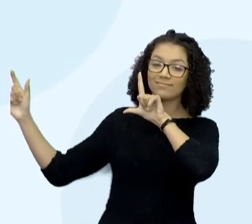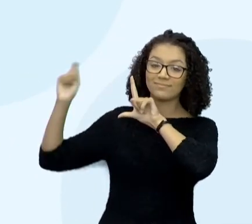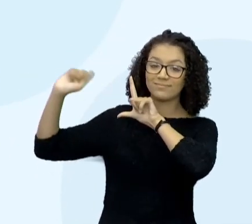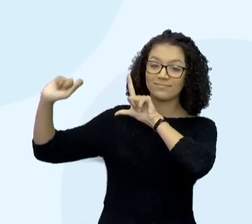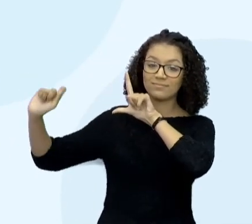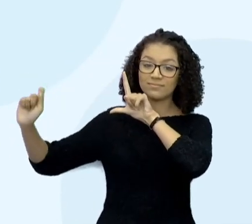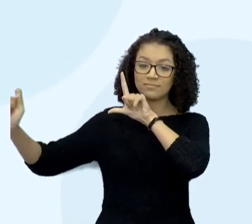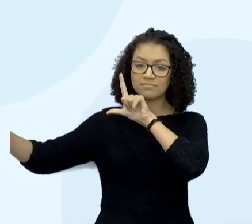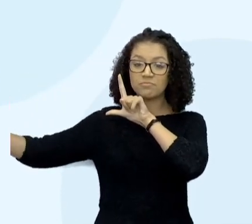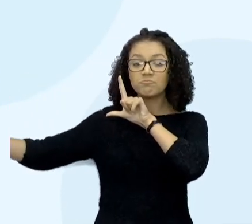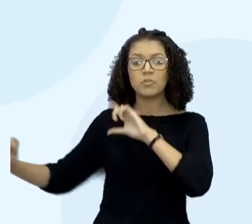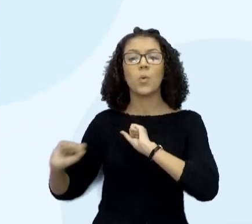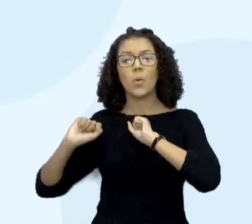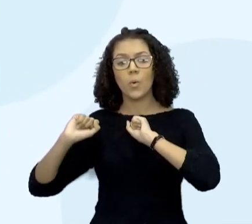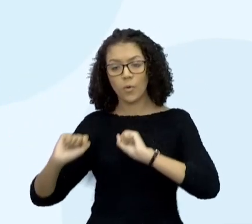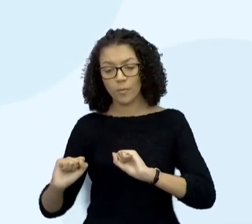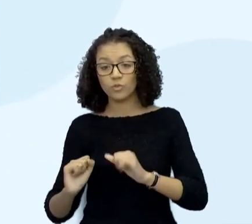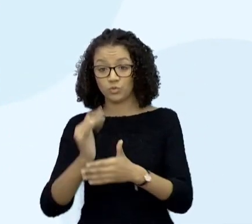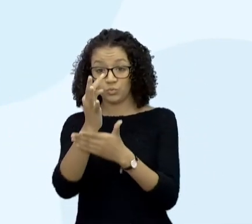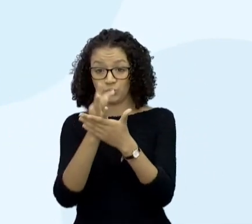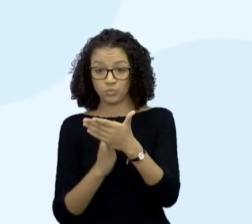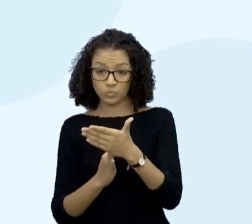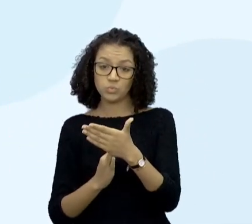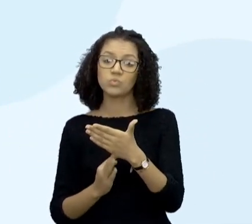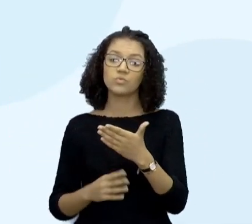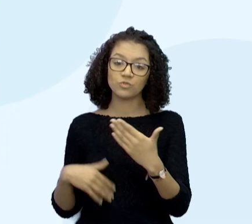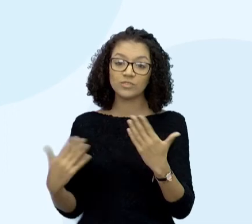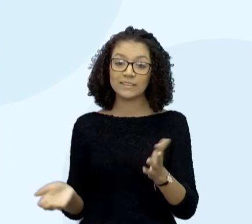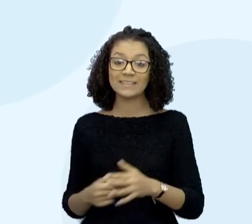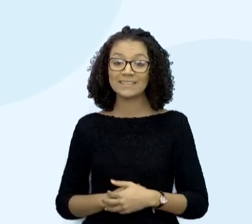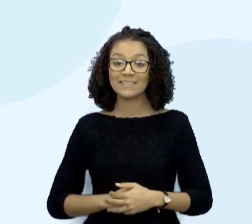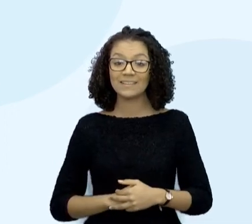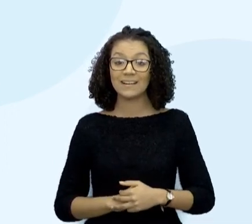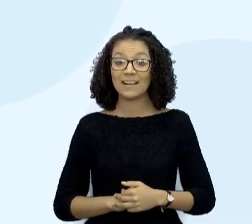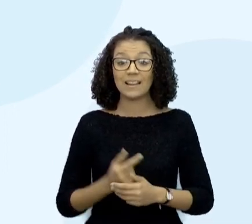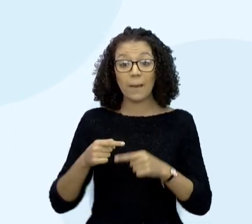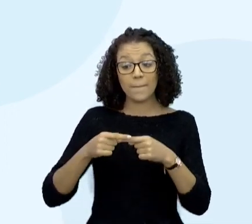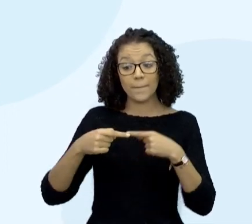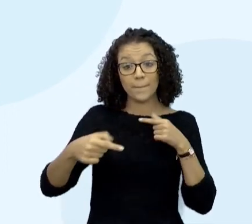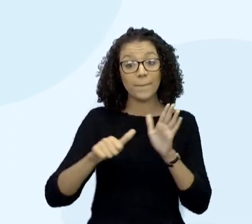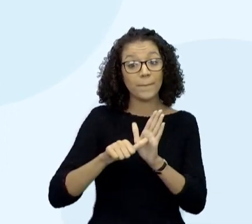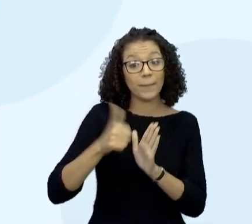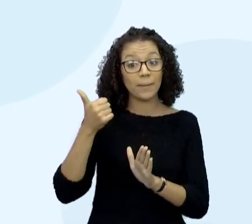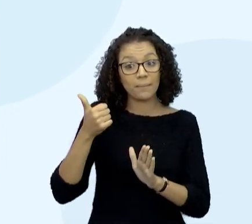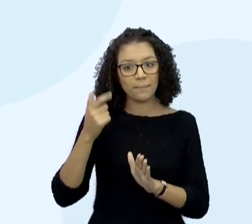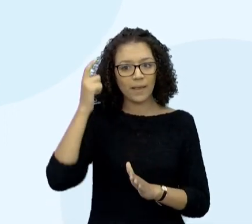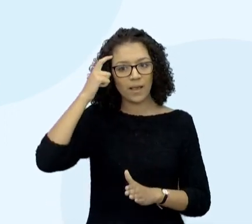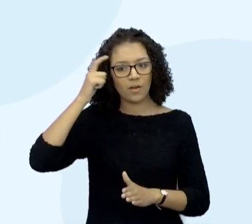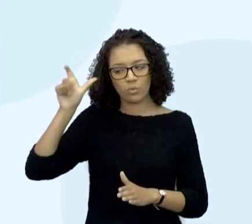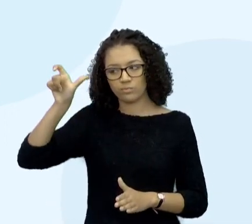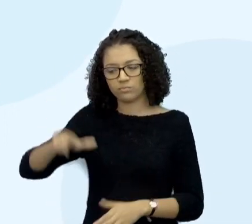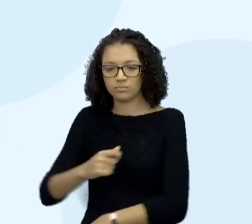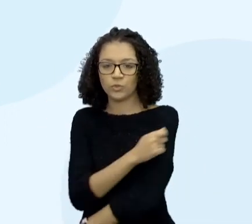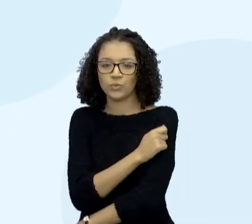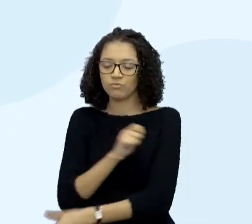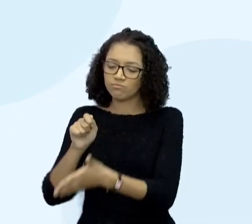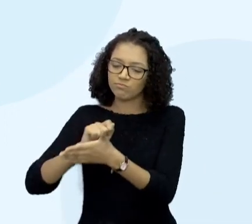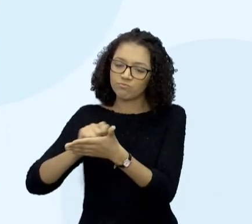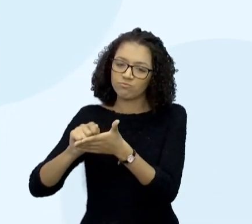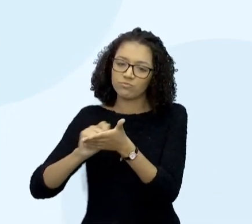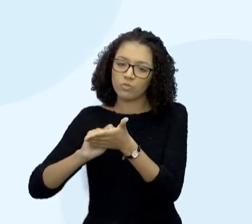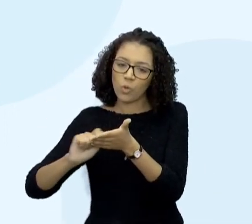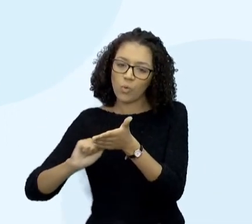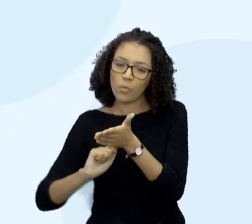uma retomada da produção textual elaborada na primeira semana sobre as percepções do estudante em relação